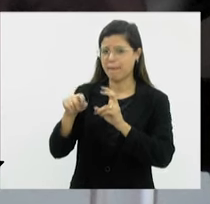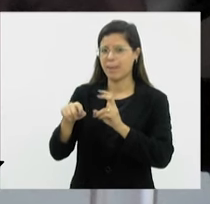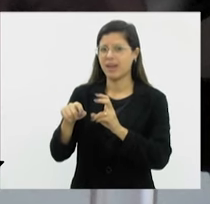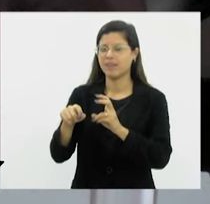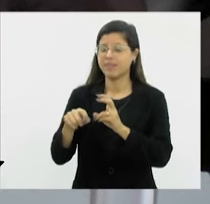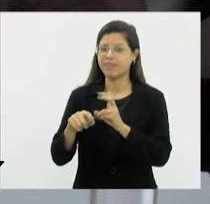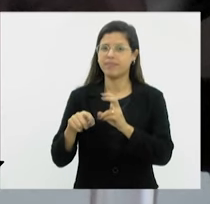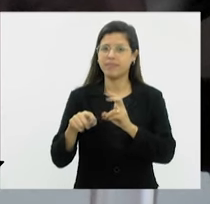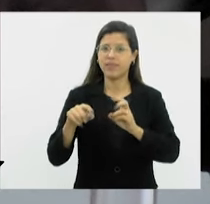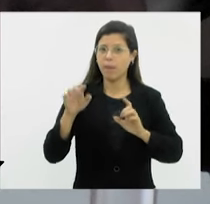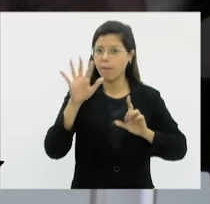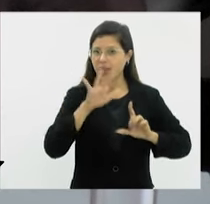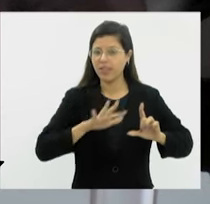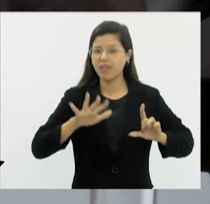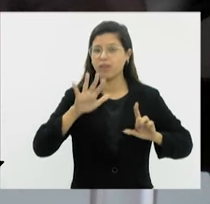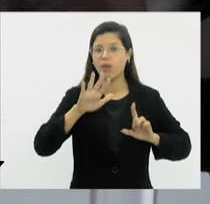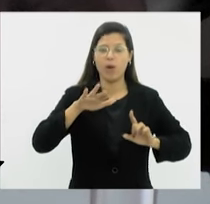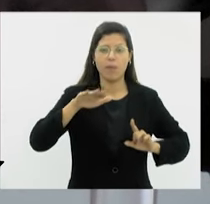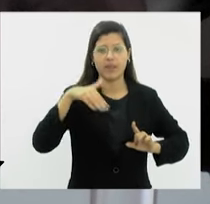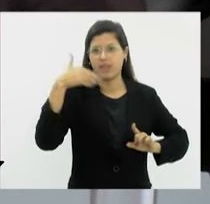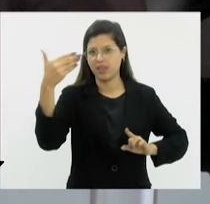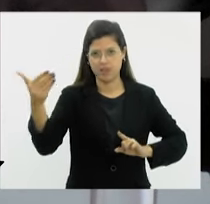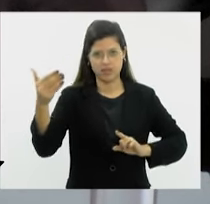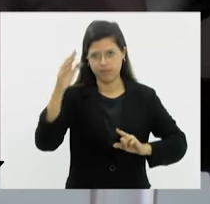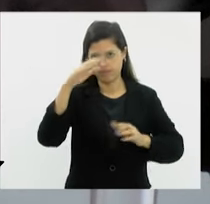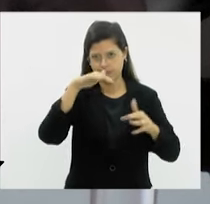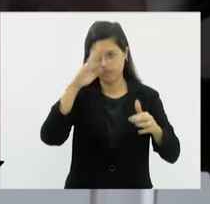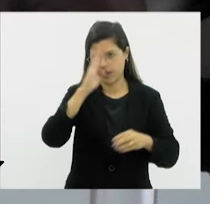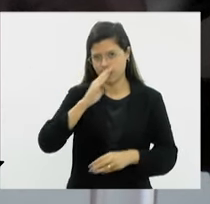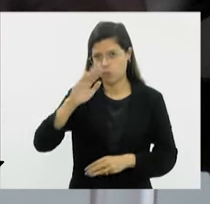das plataformas internacionais